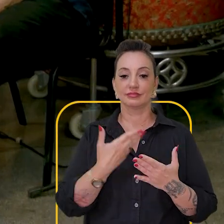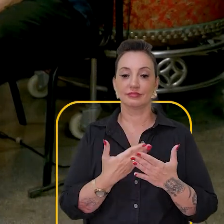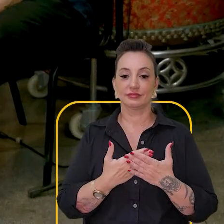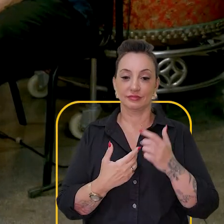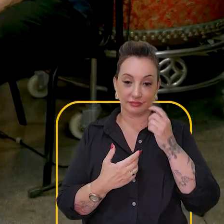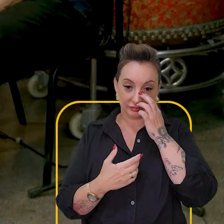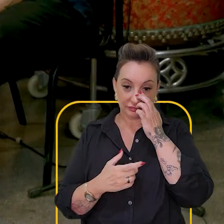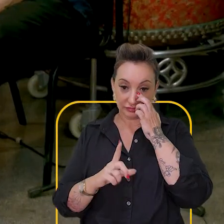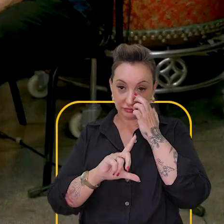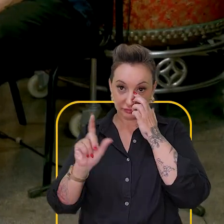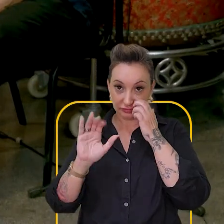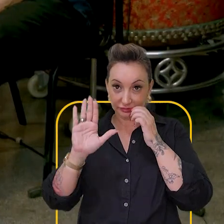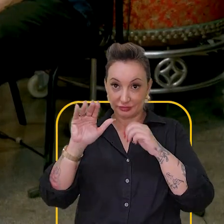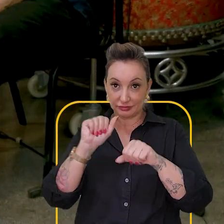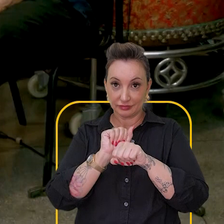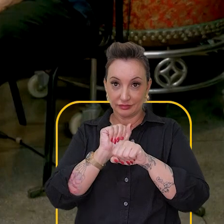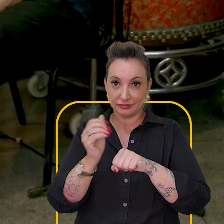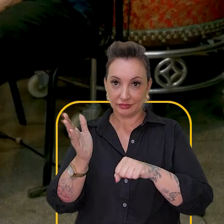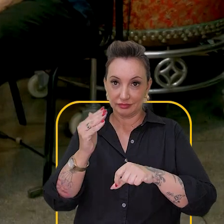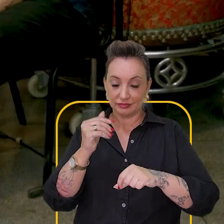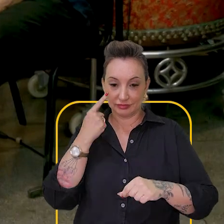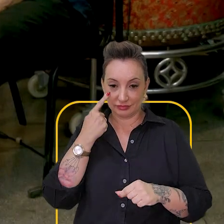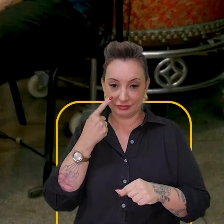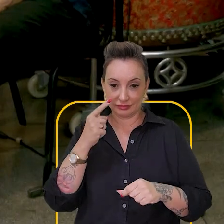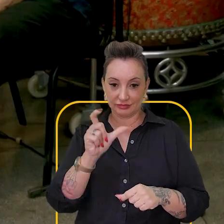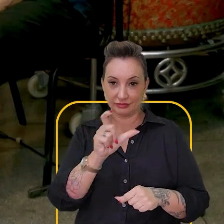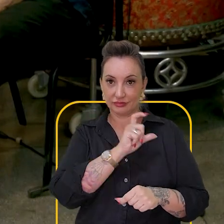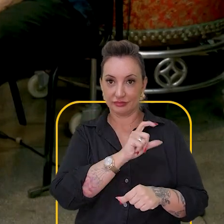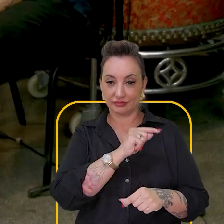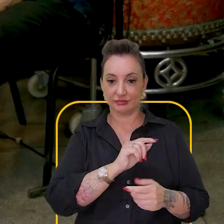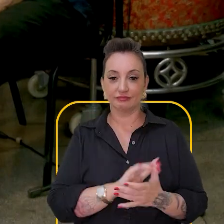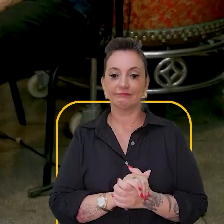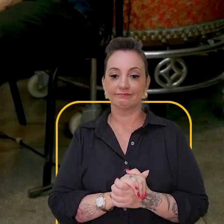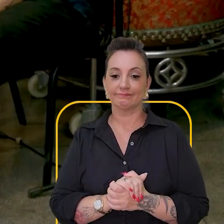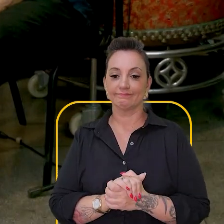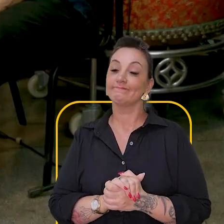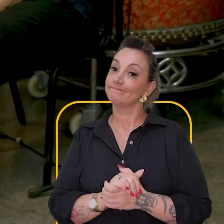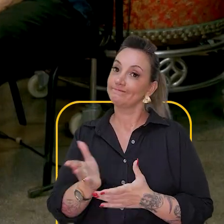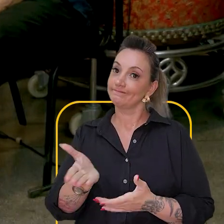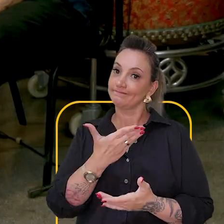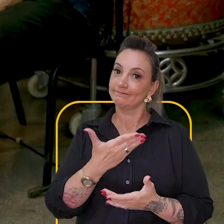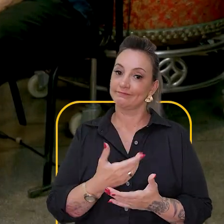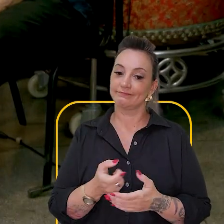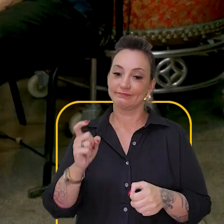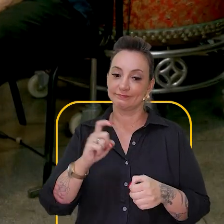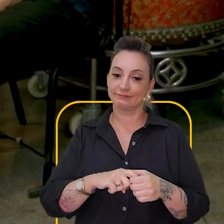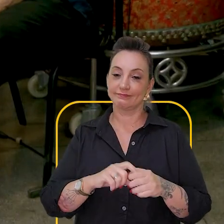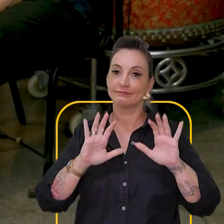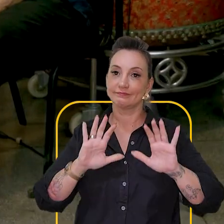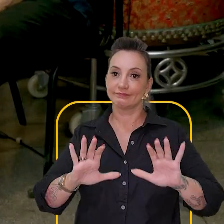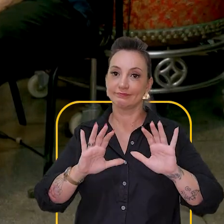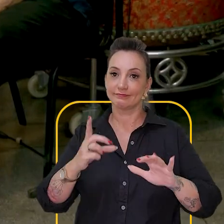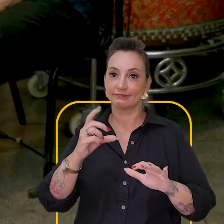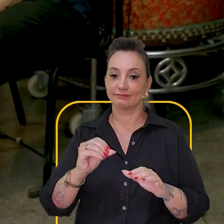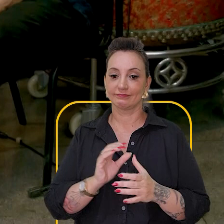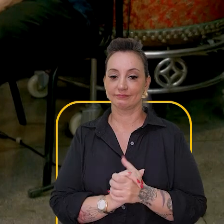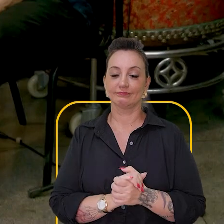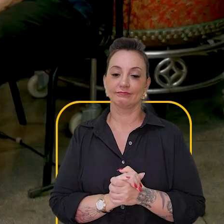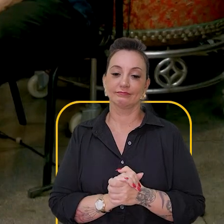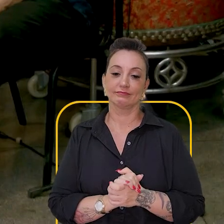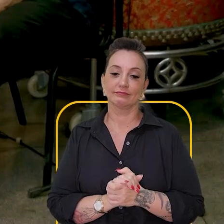na outra aula ele tava indo embora falei não não pera aí ó Você tá vendo que você deixou inha aí e tal então volta aqui paga 10